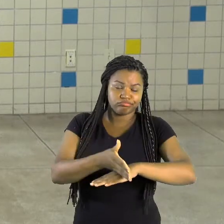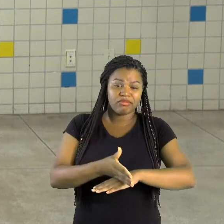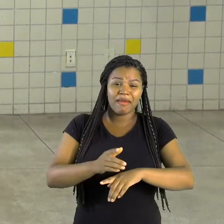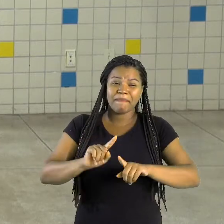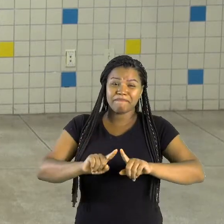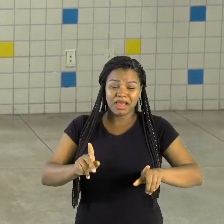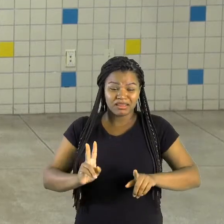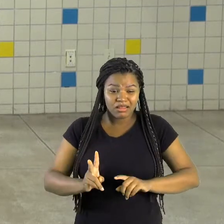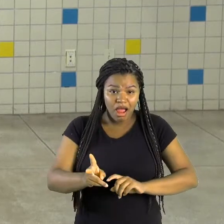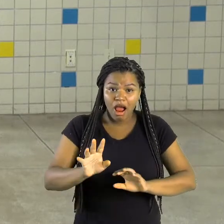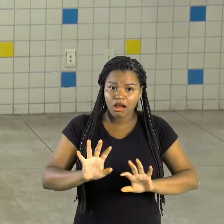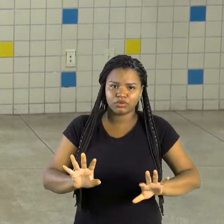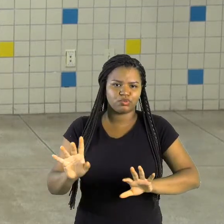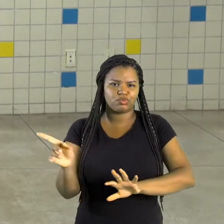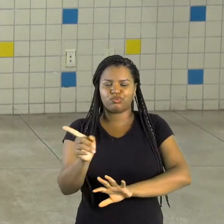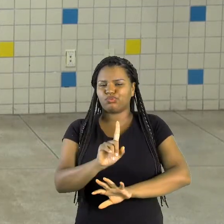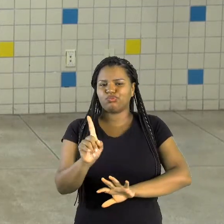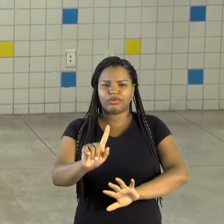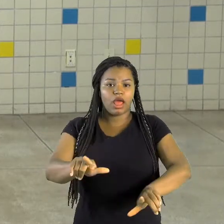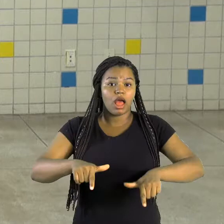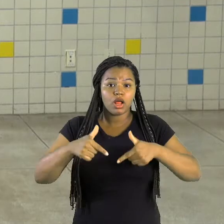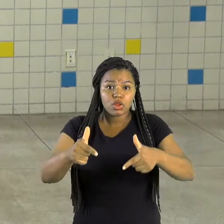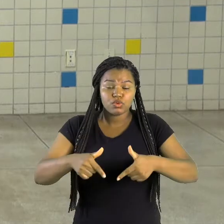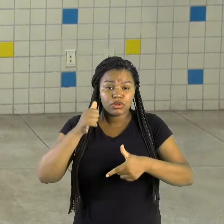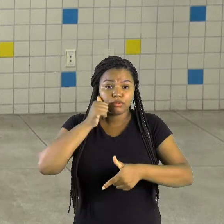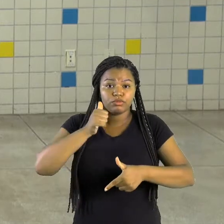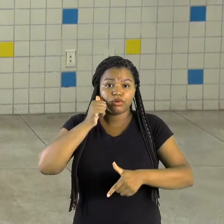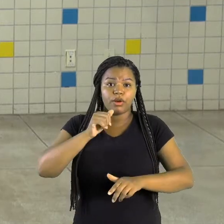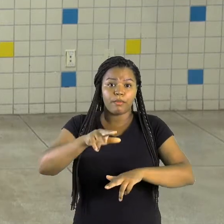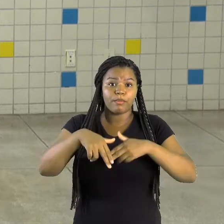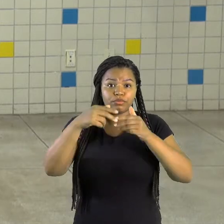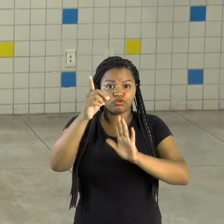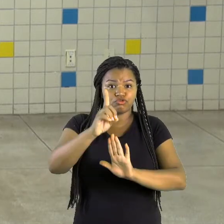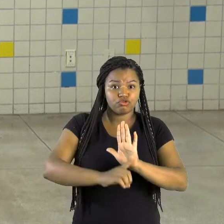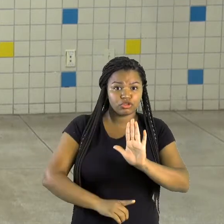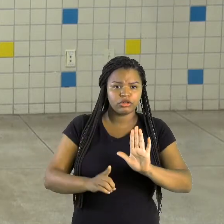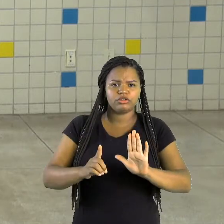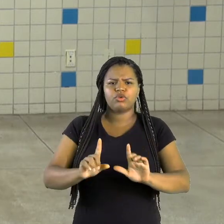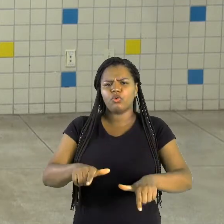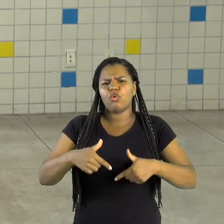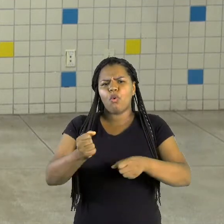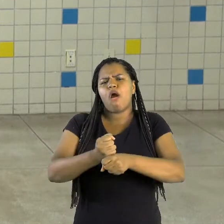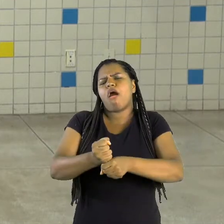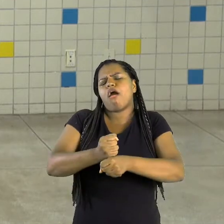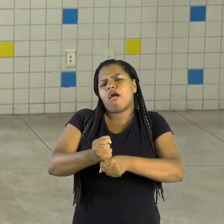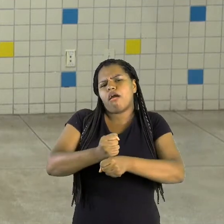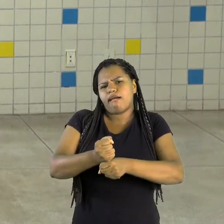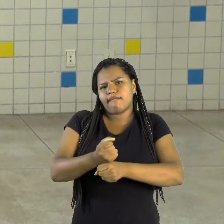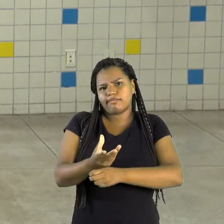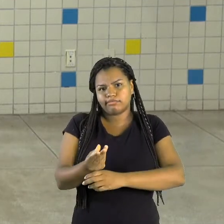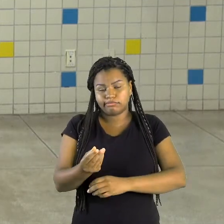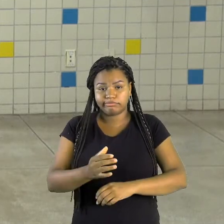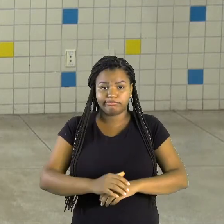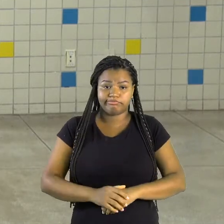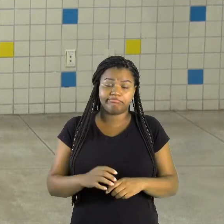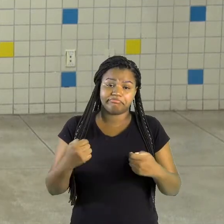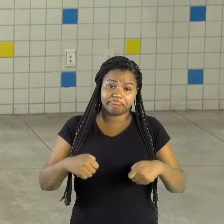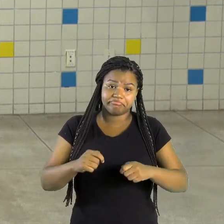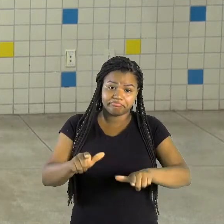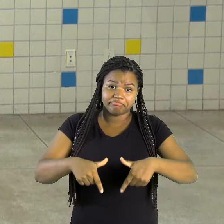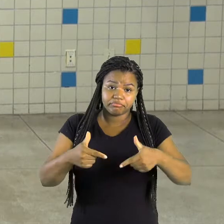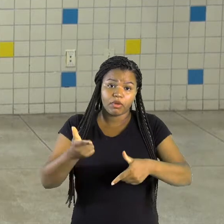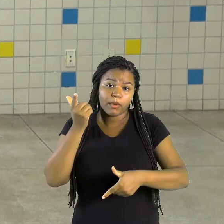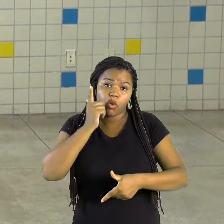A luta das mulheres por seus direitos durou muitos e longos anos. Elas precisaram de lutar para possuir